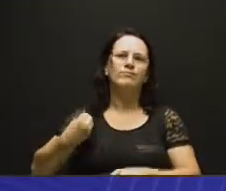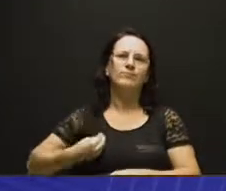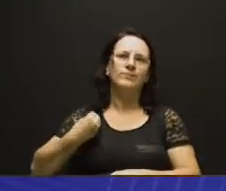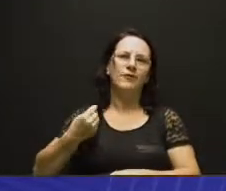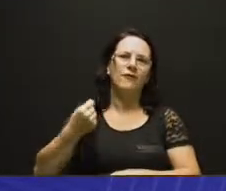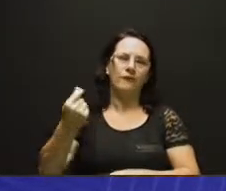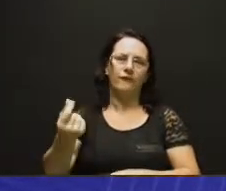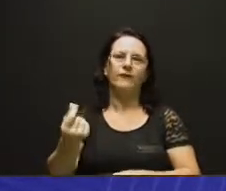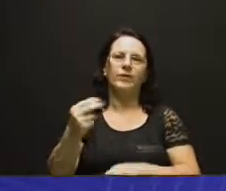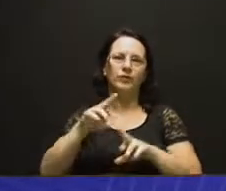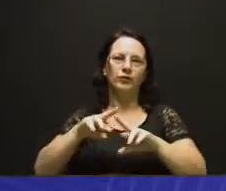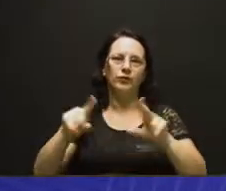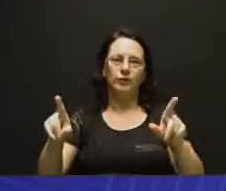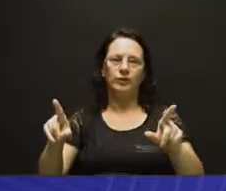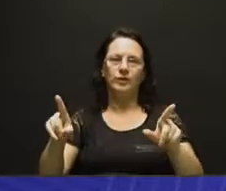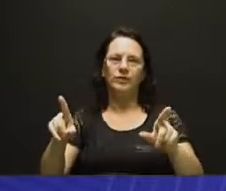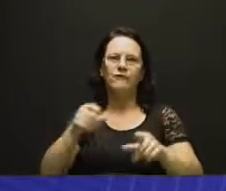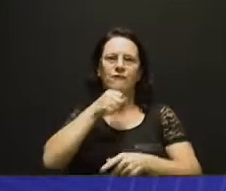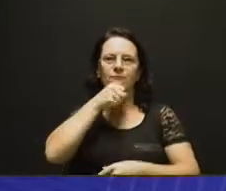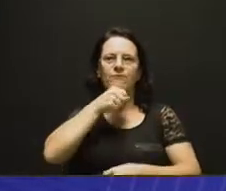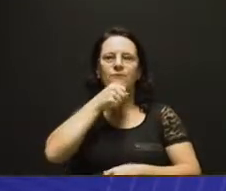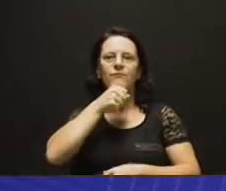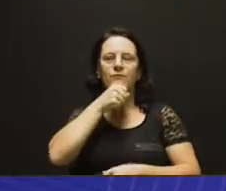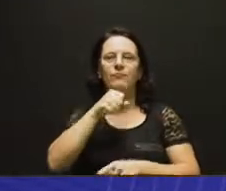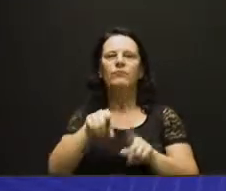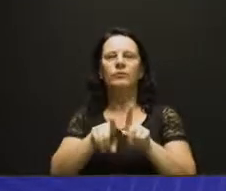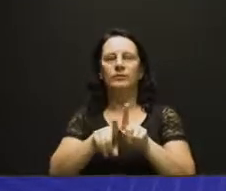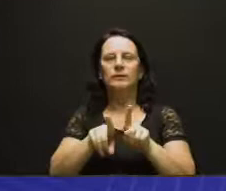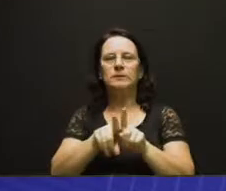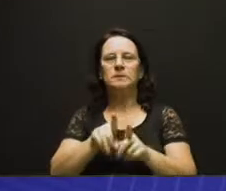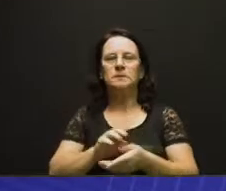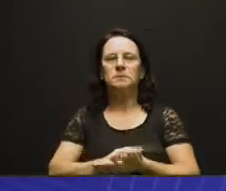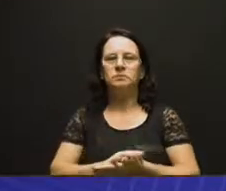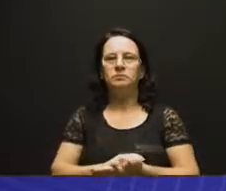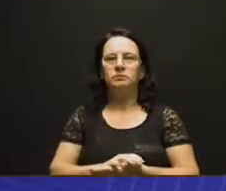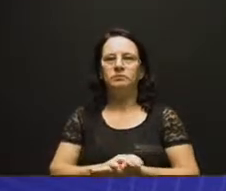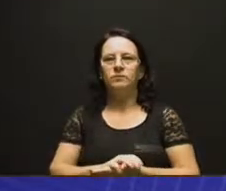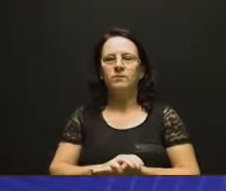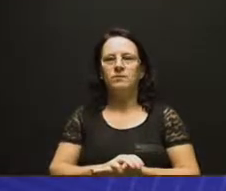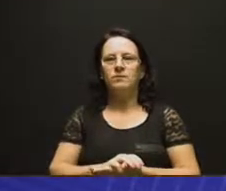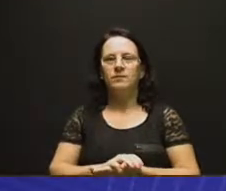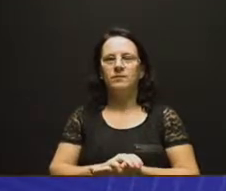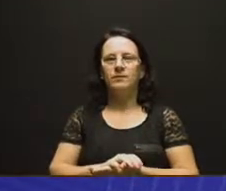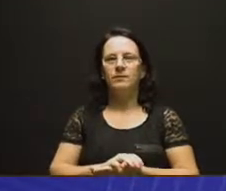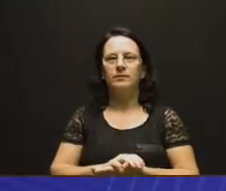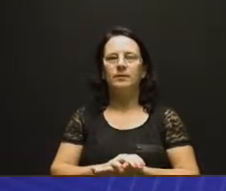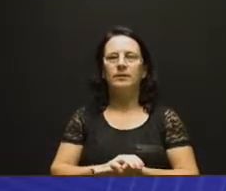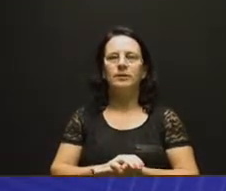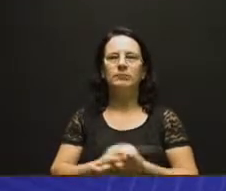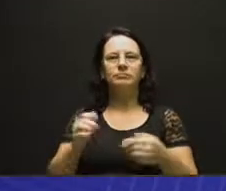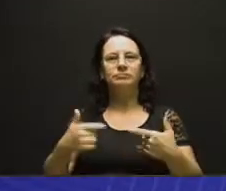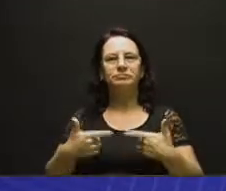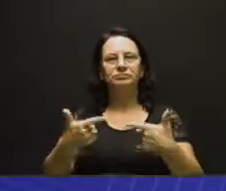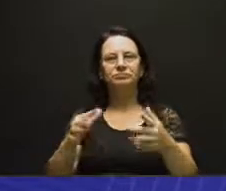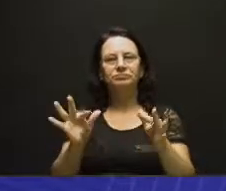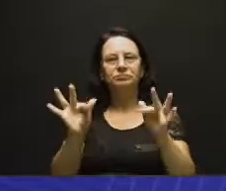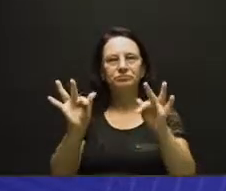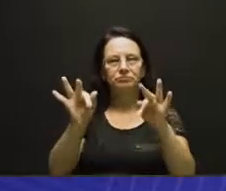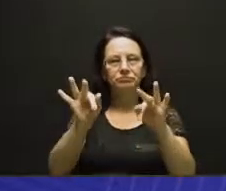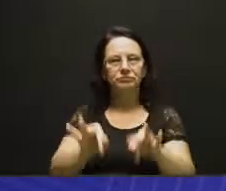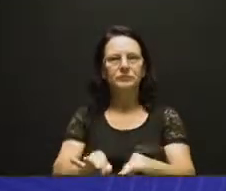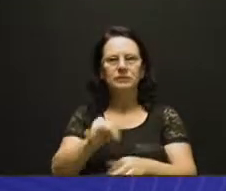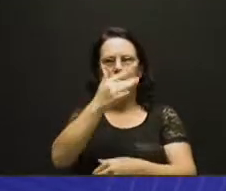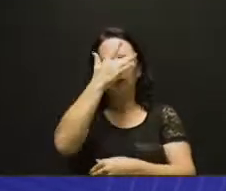fato messi todos ficarmos velhos estamos caminhando para isso então o que a gente luta pelo fim da invisibilidade